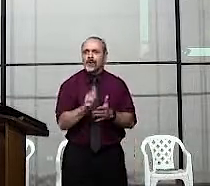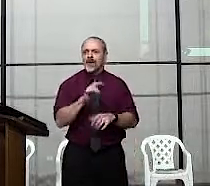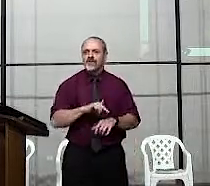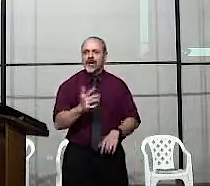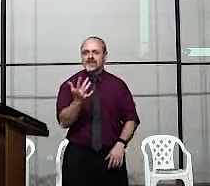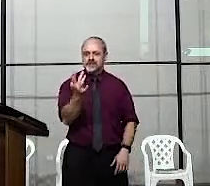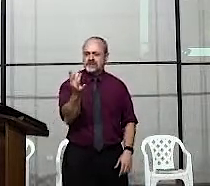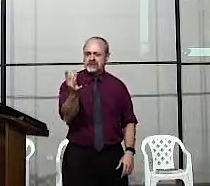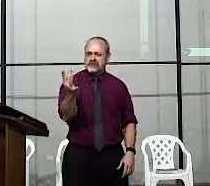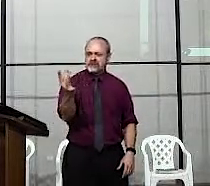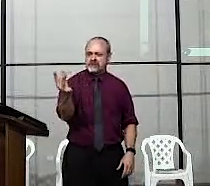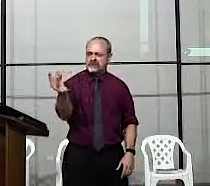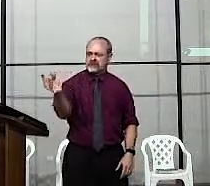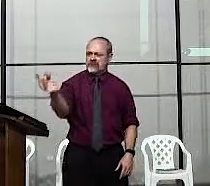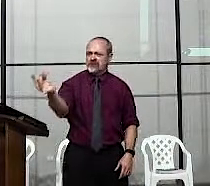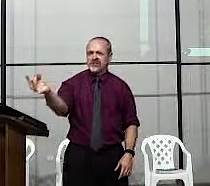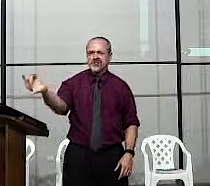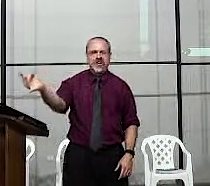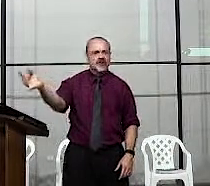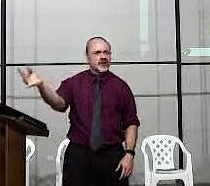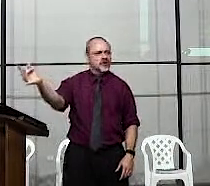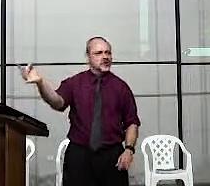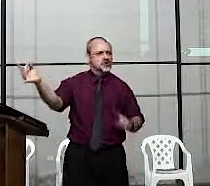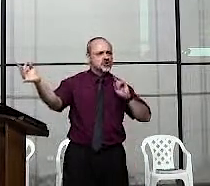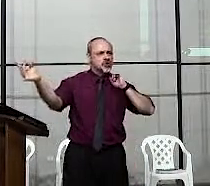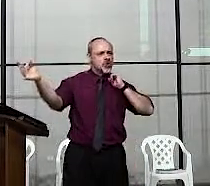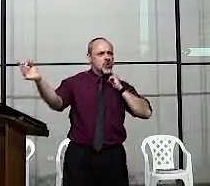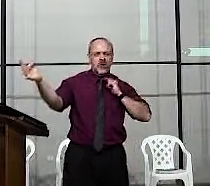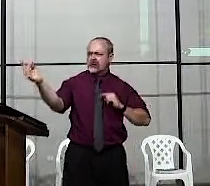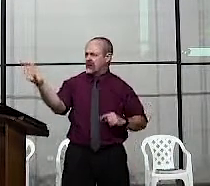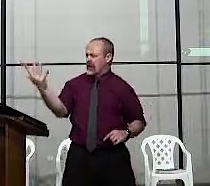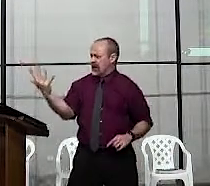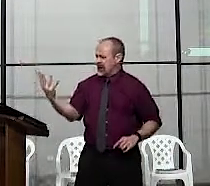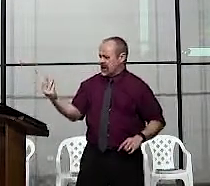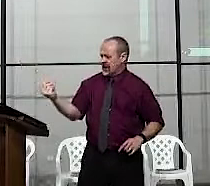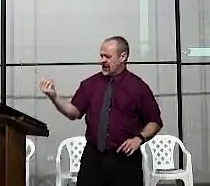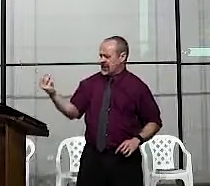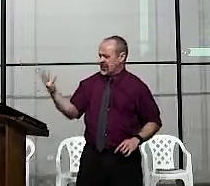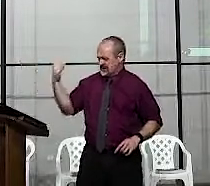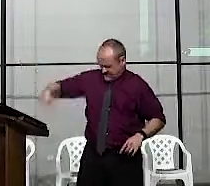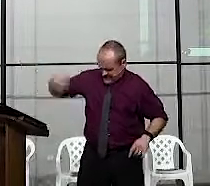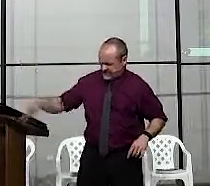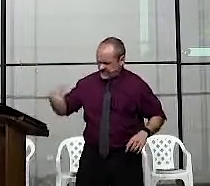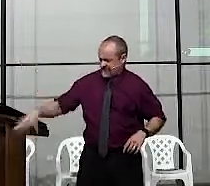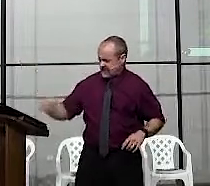A primeira vez, já ficou sujo.